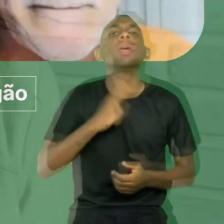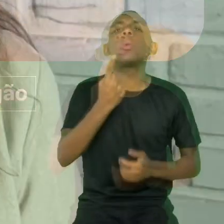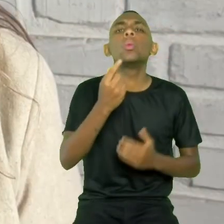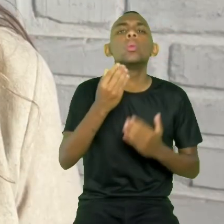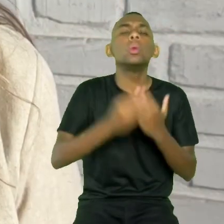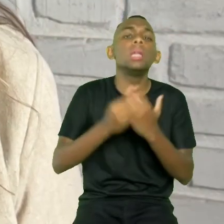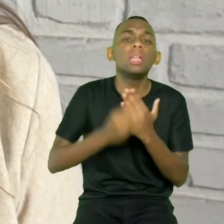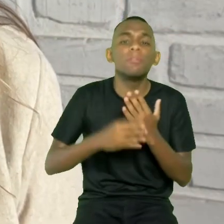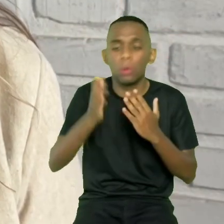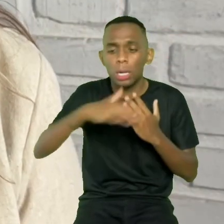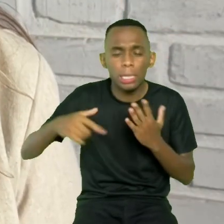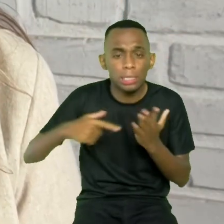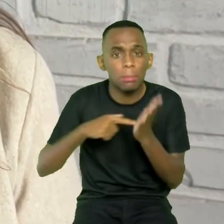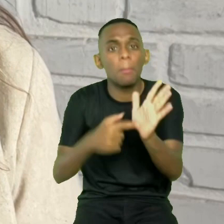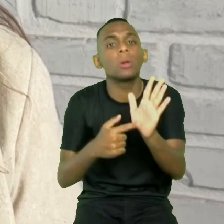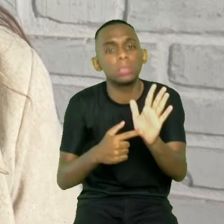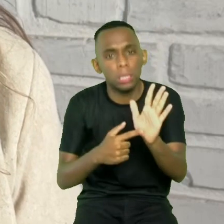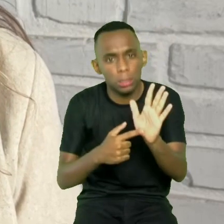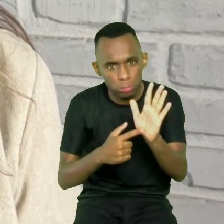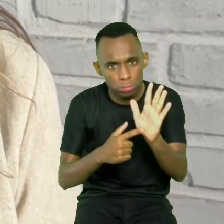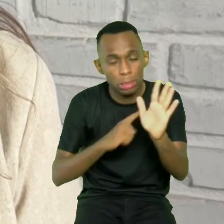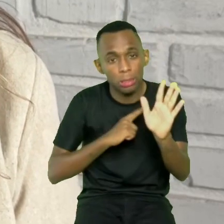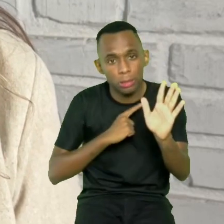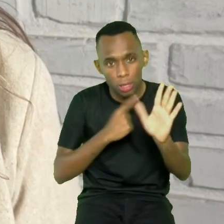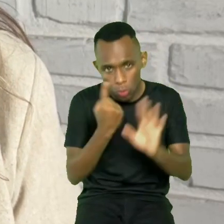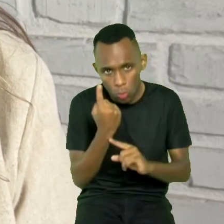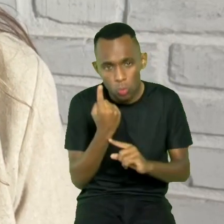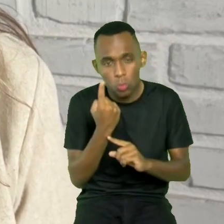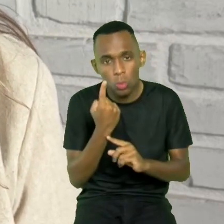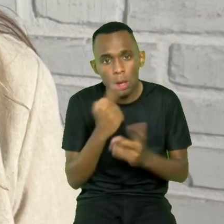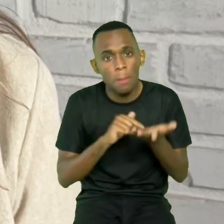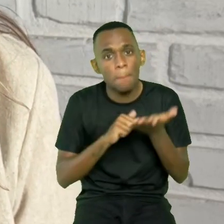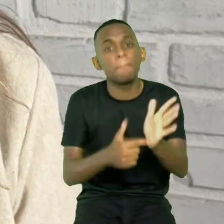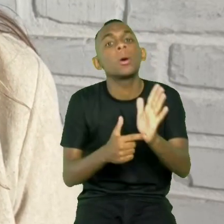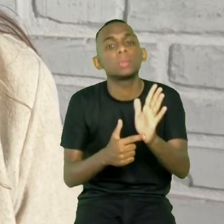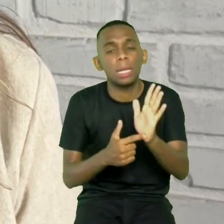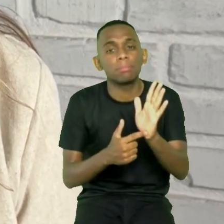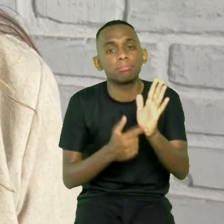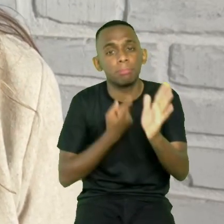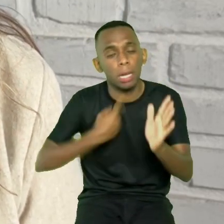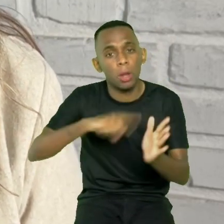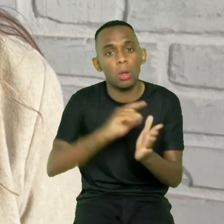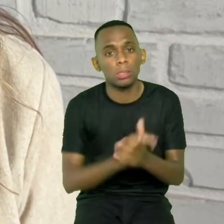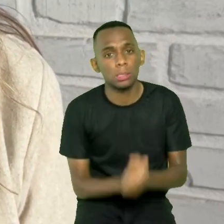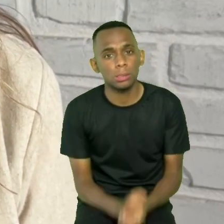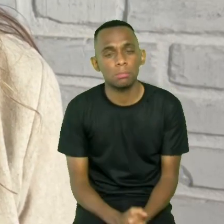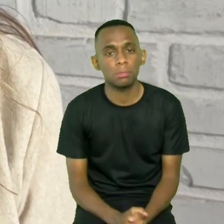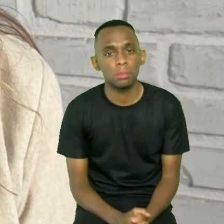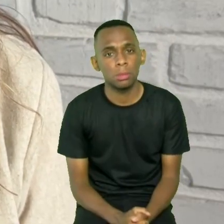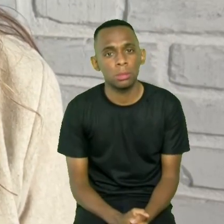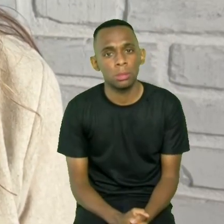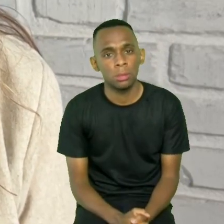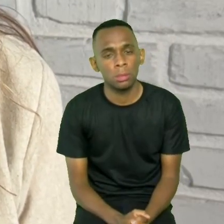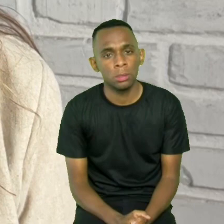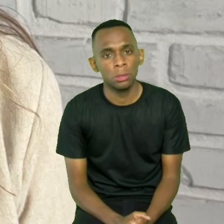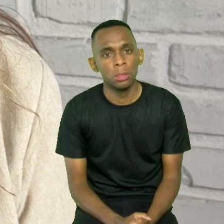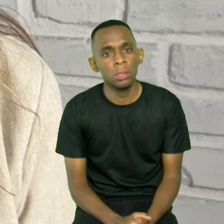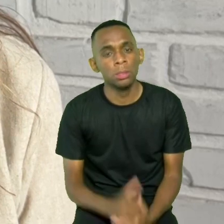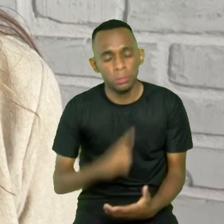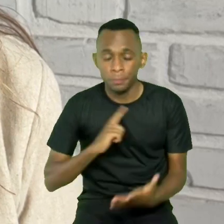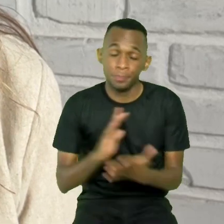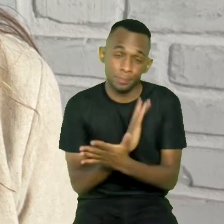hein? Você pegou algum dos seus livros infantis aí que você queira mostrar? Ou não? Eu tenho alguns aqui.